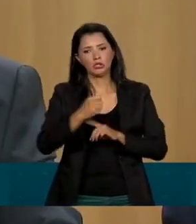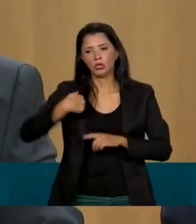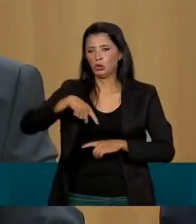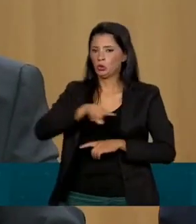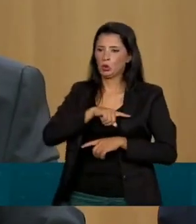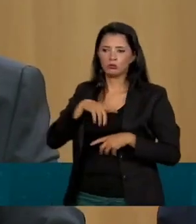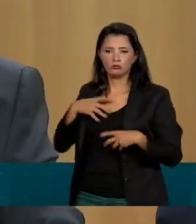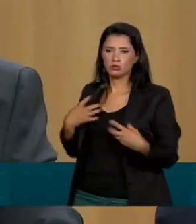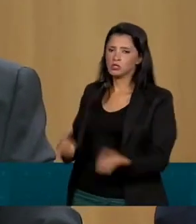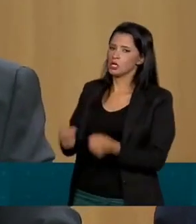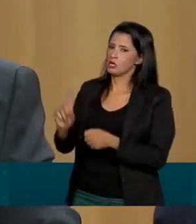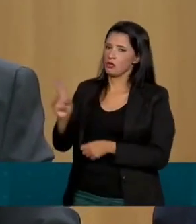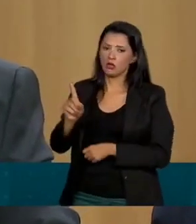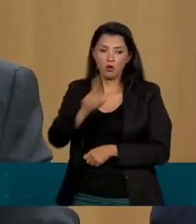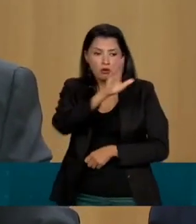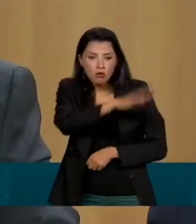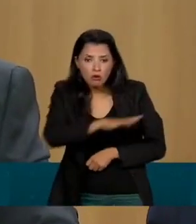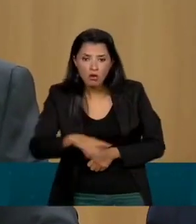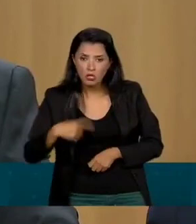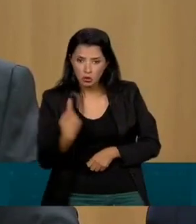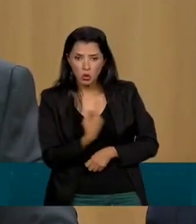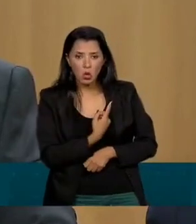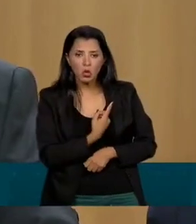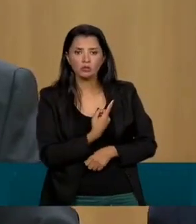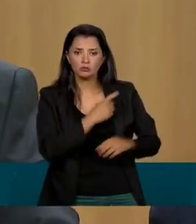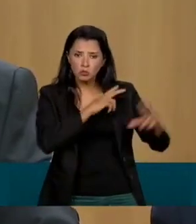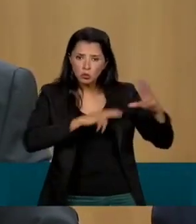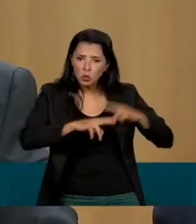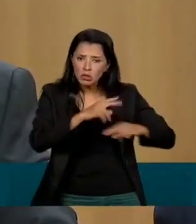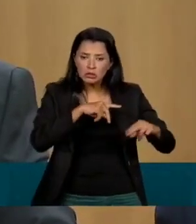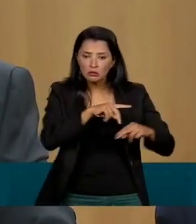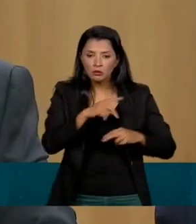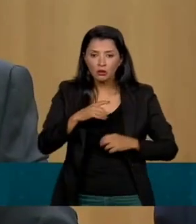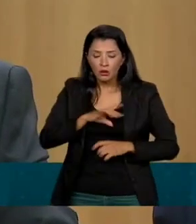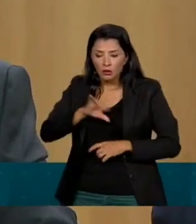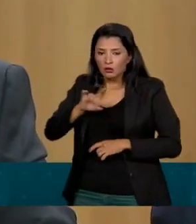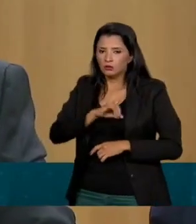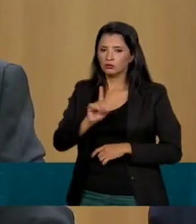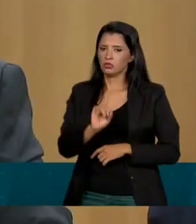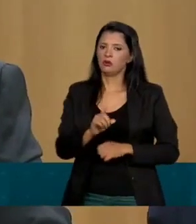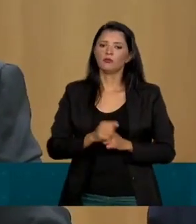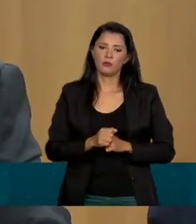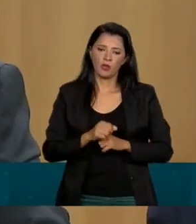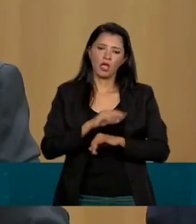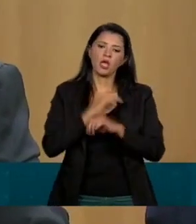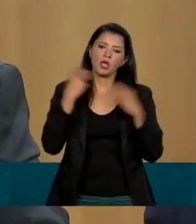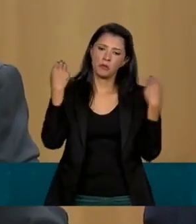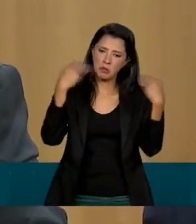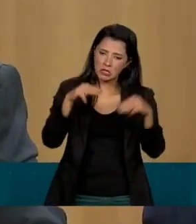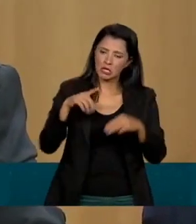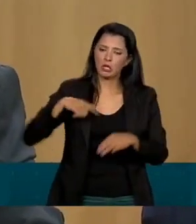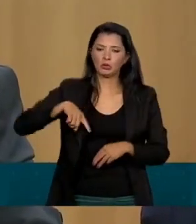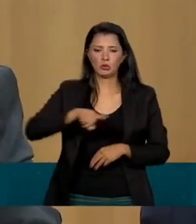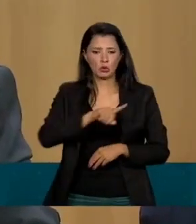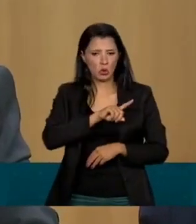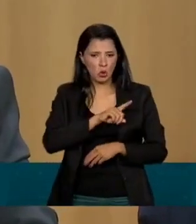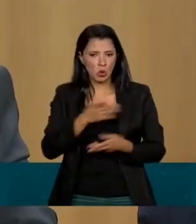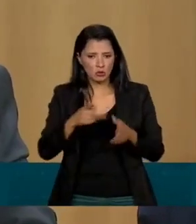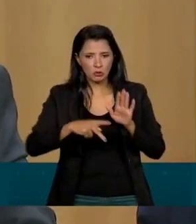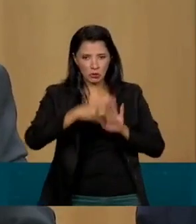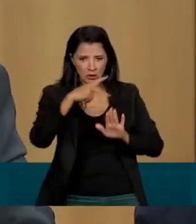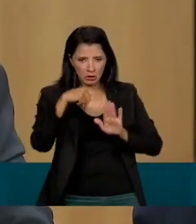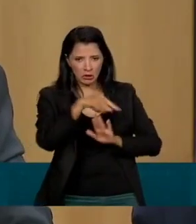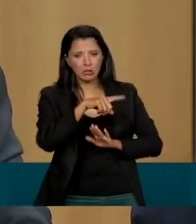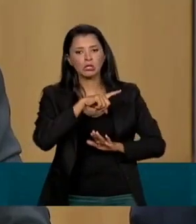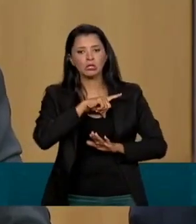podemos permitir que as nossas crianças e adolescentes sejam reféns disto. Essa é a mensagem que sustenta essa